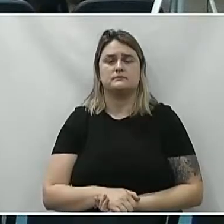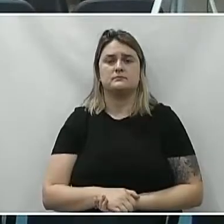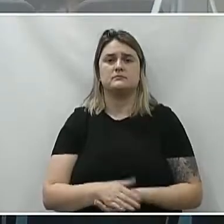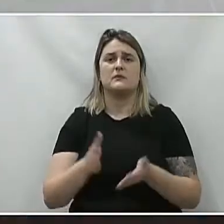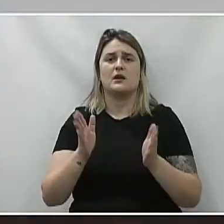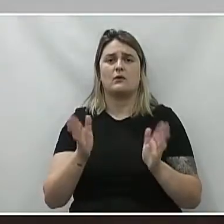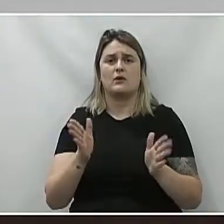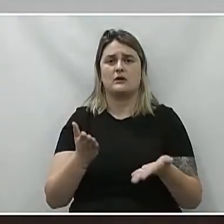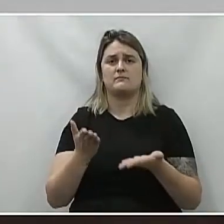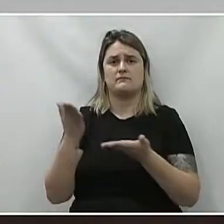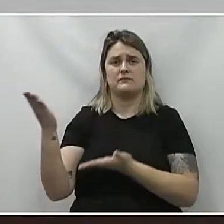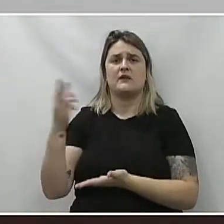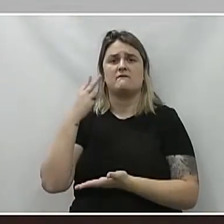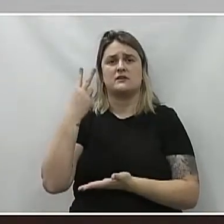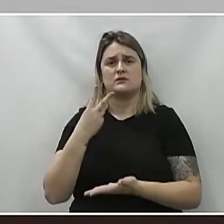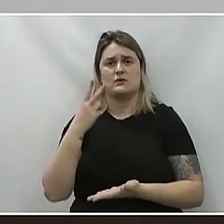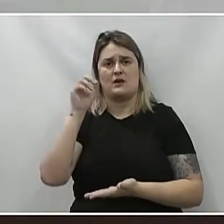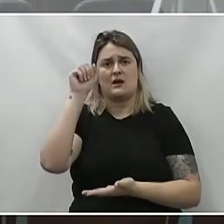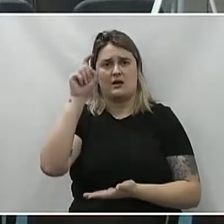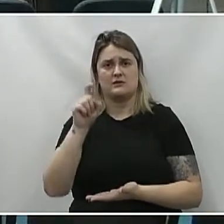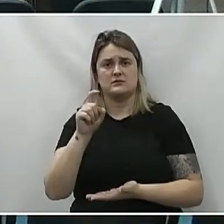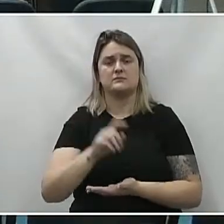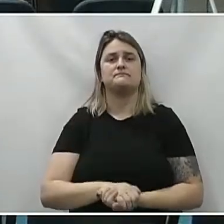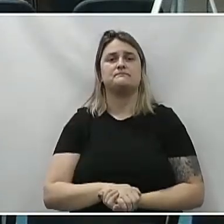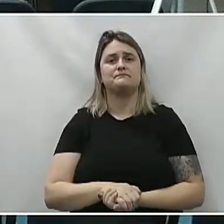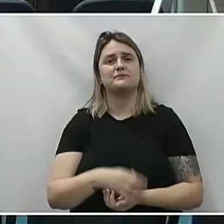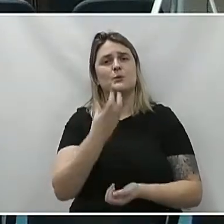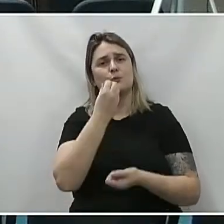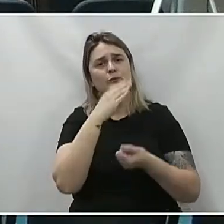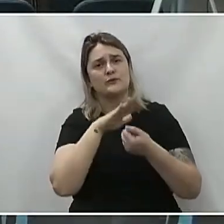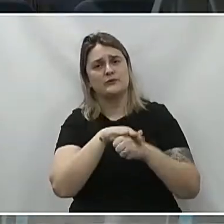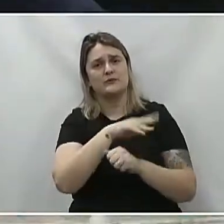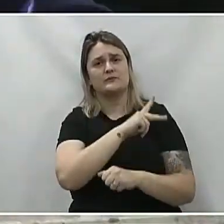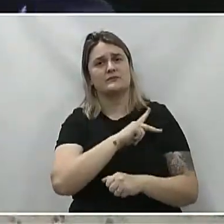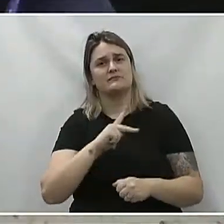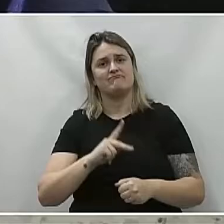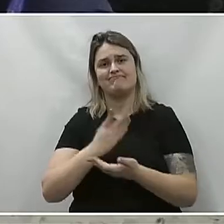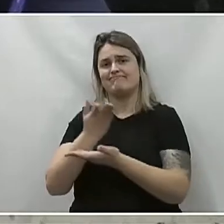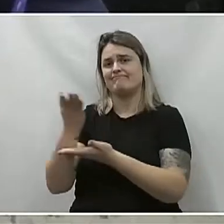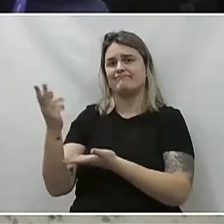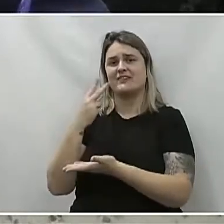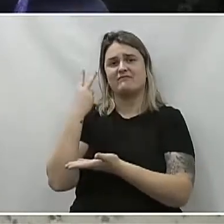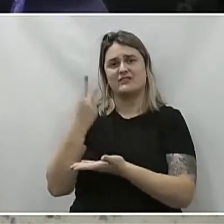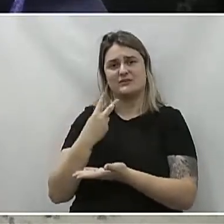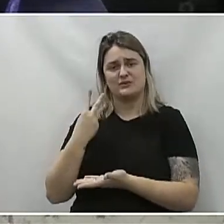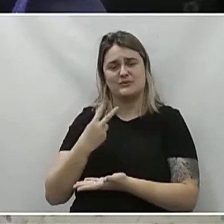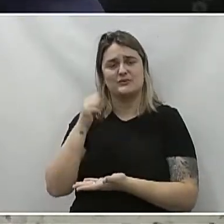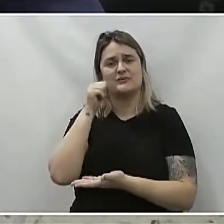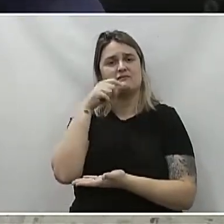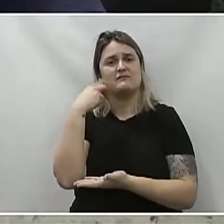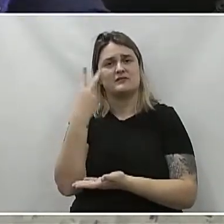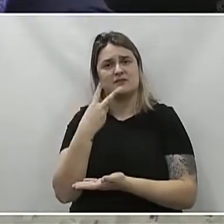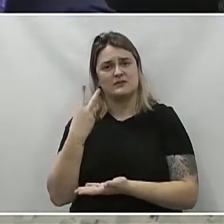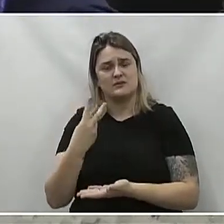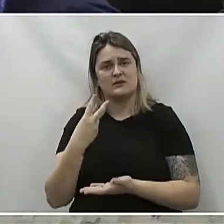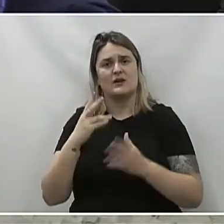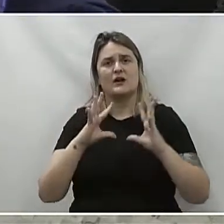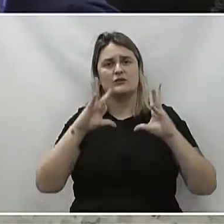Com a palavra, vereador Alex Anastácio. Boa noite, senhor presidente, nobres vereadores e vereadoras desta